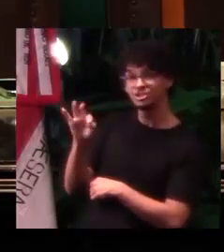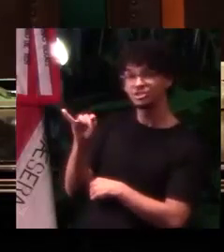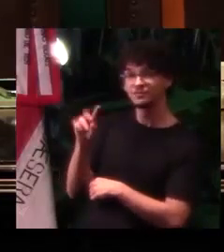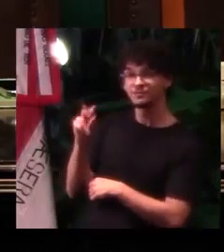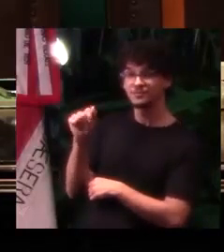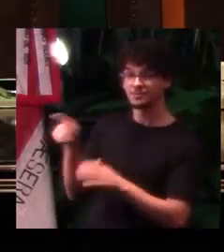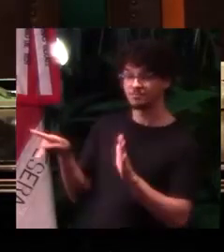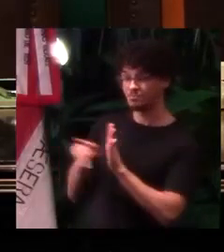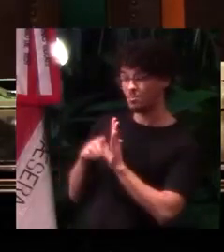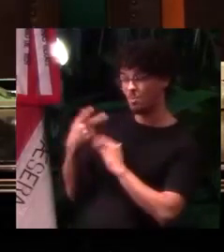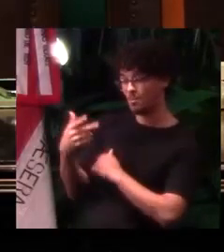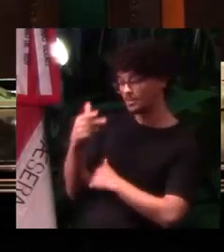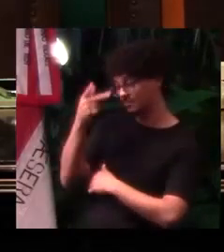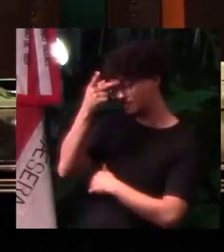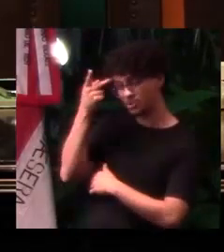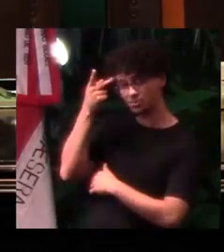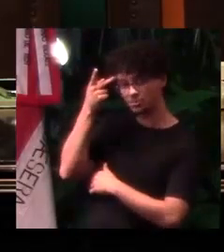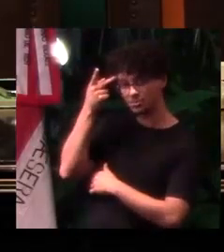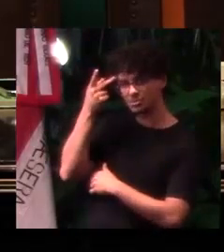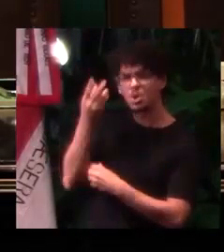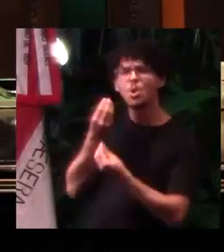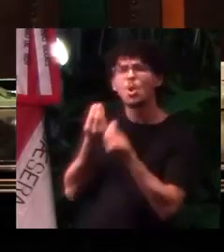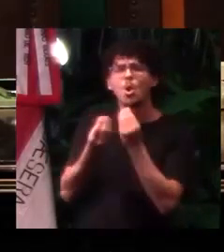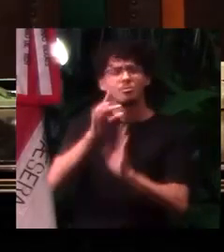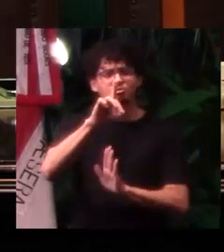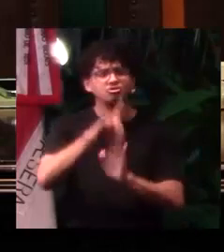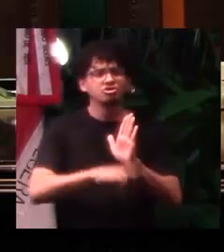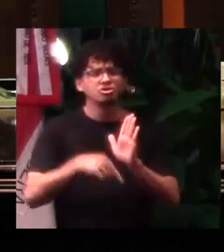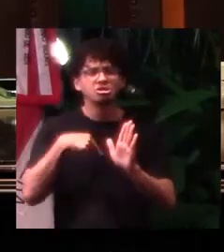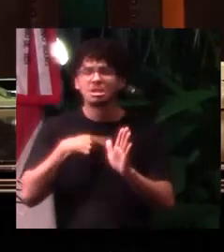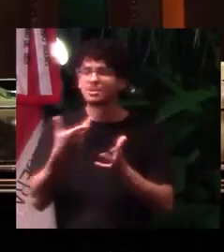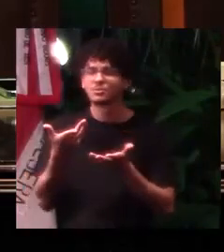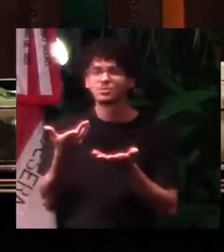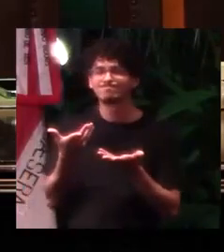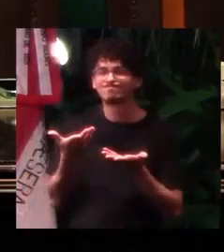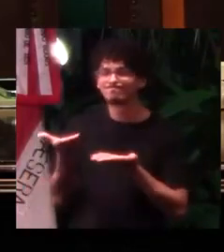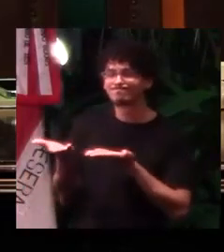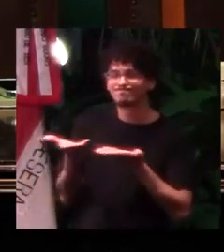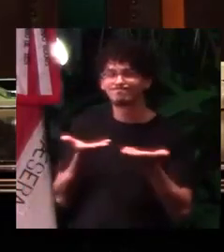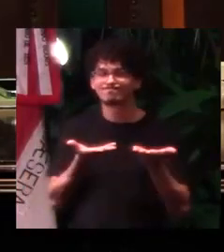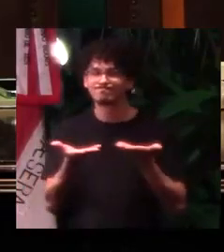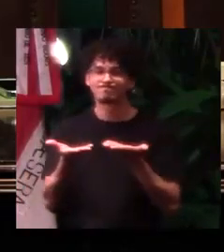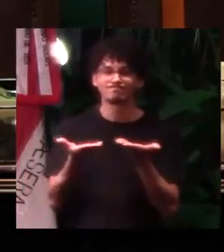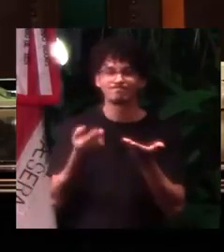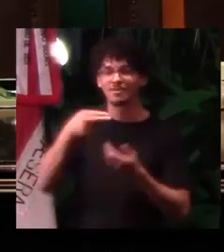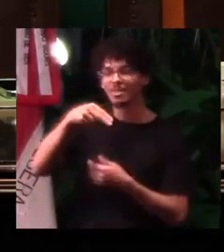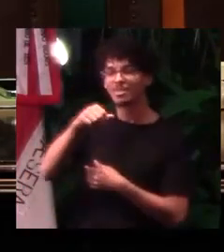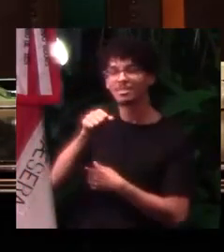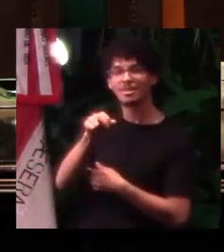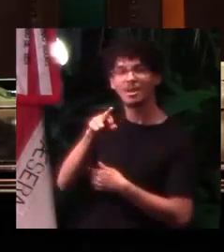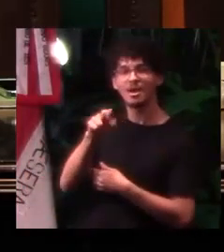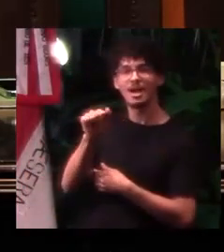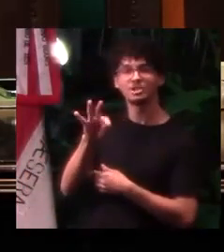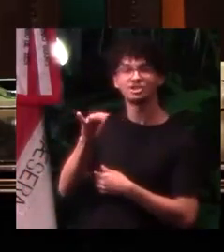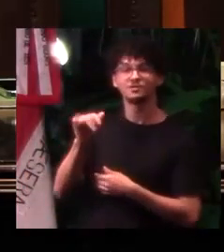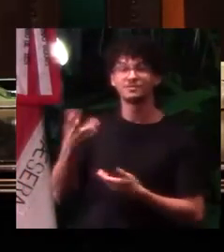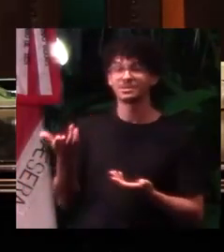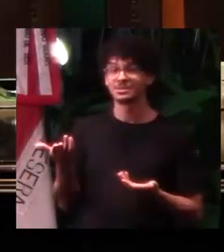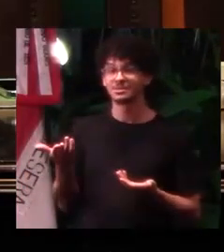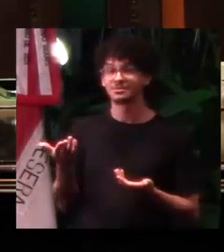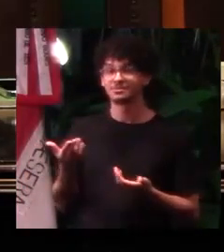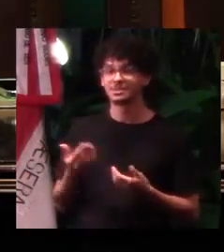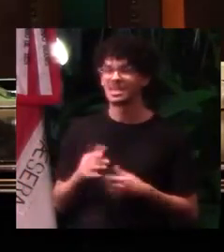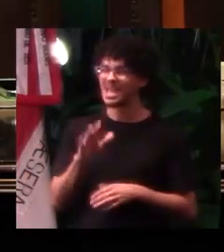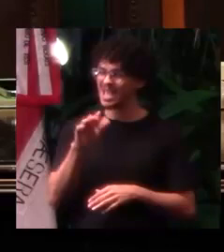com narrativas. E hoje nós vivemos um mundo em que nós tendemos a ter uma visão